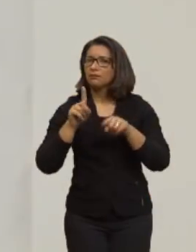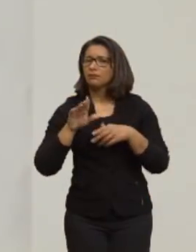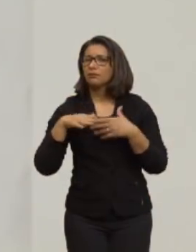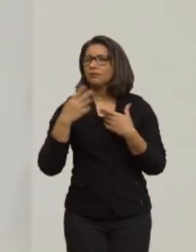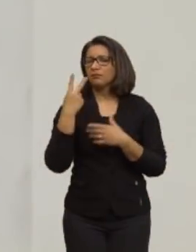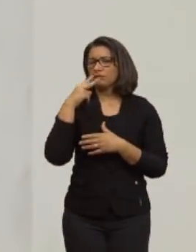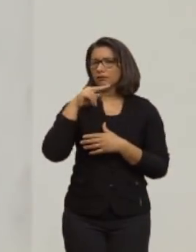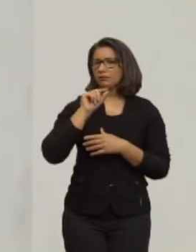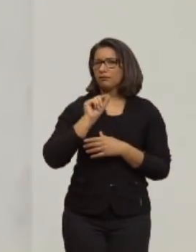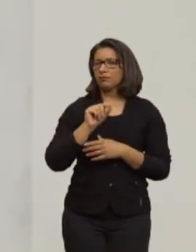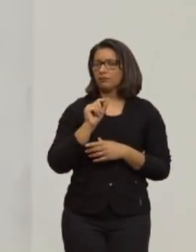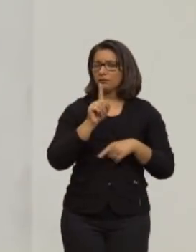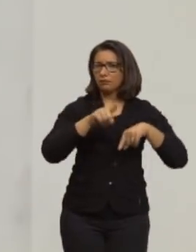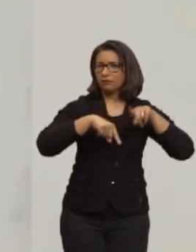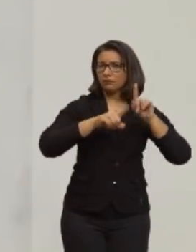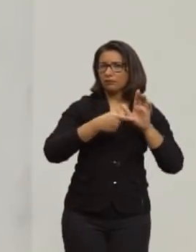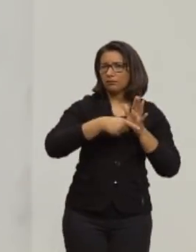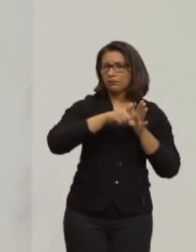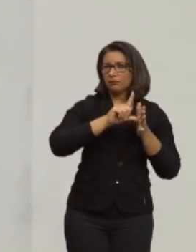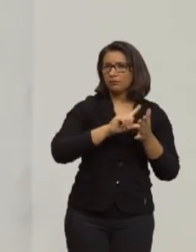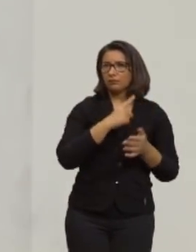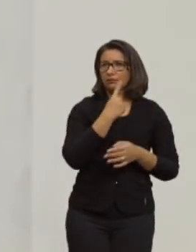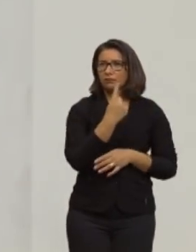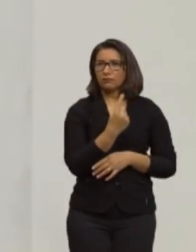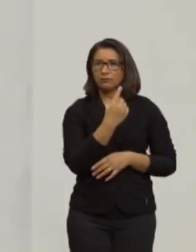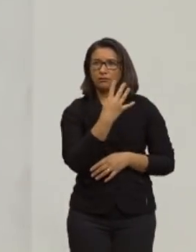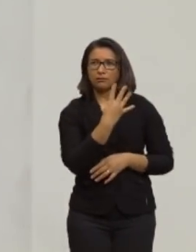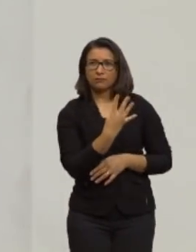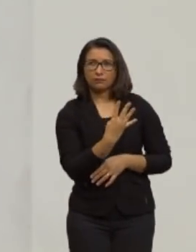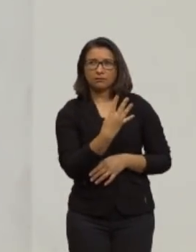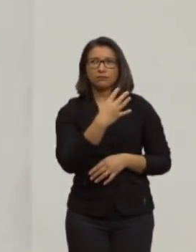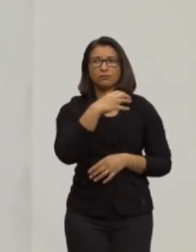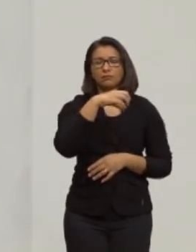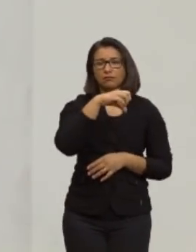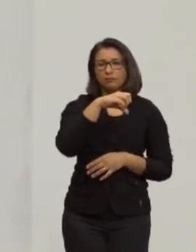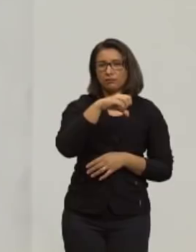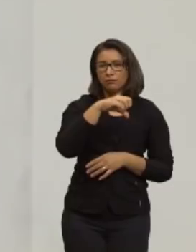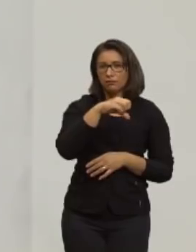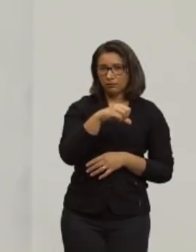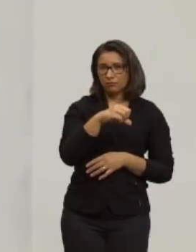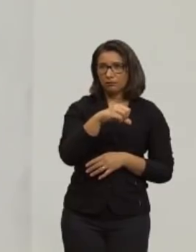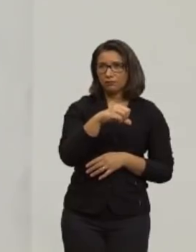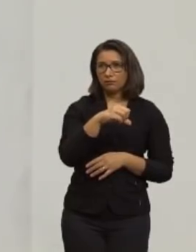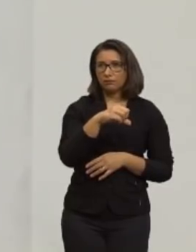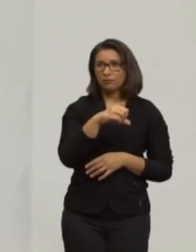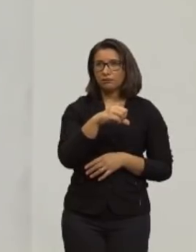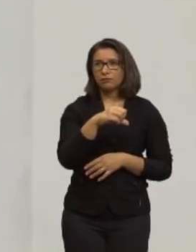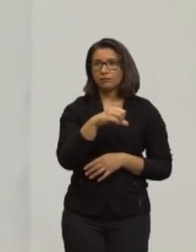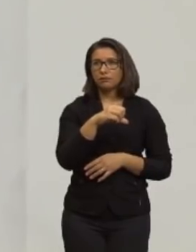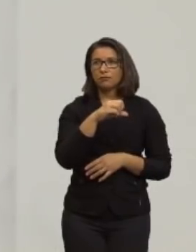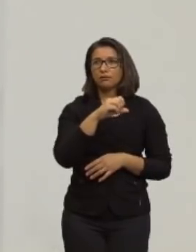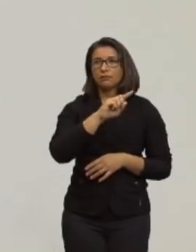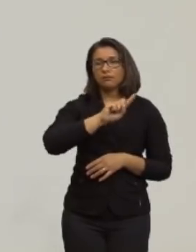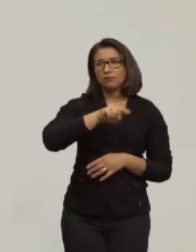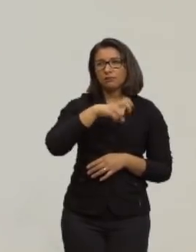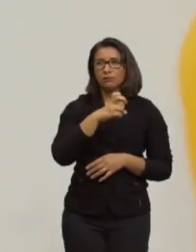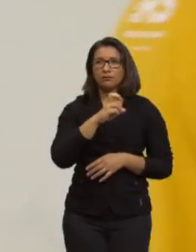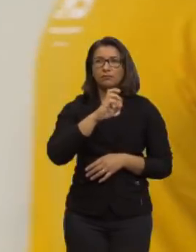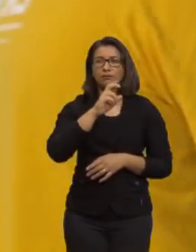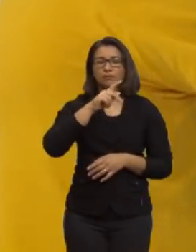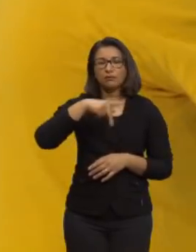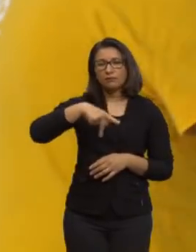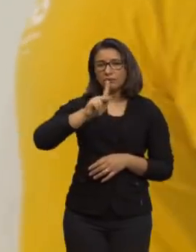só que olha só então pega de 1.400 e 9,5 kg já une por mol